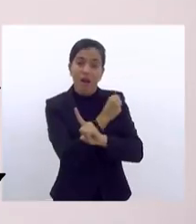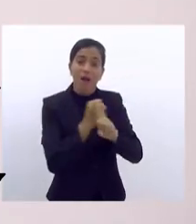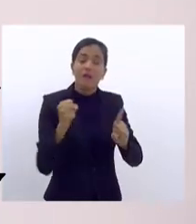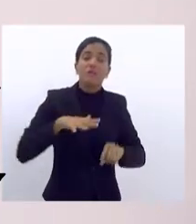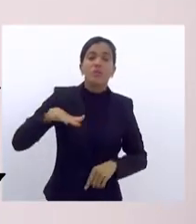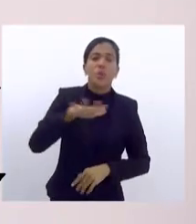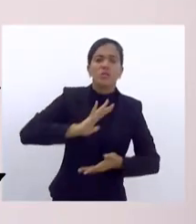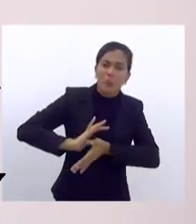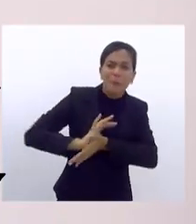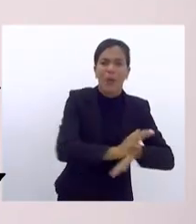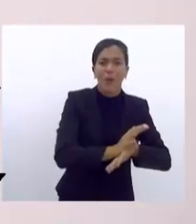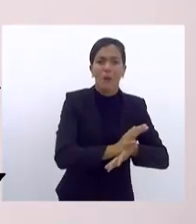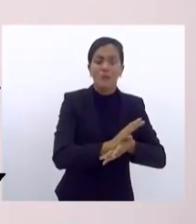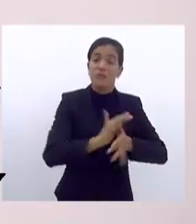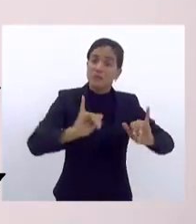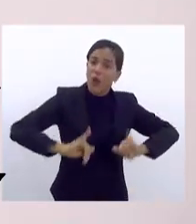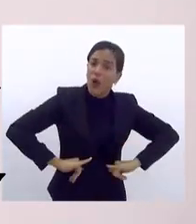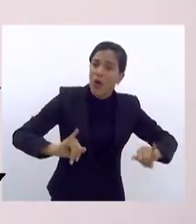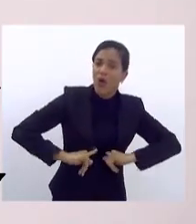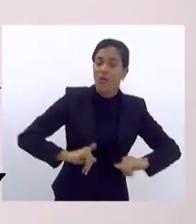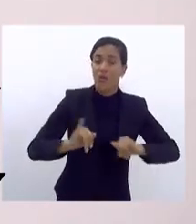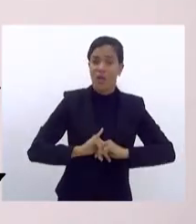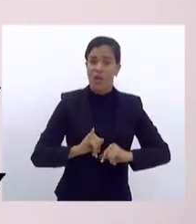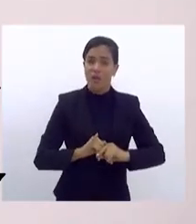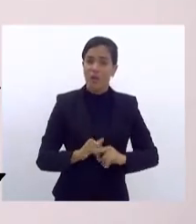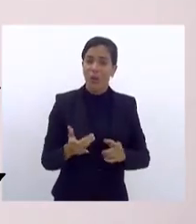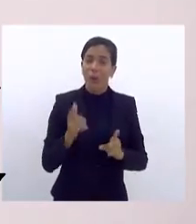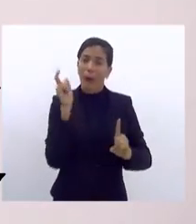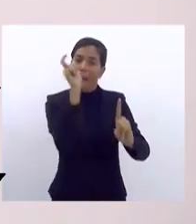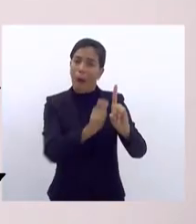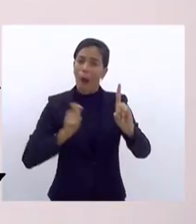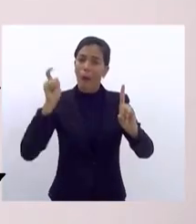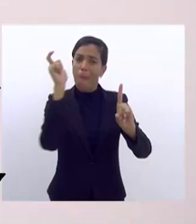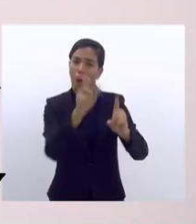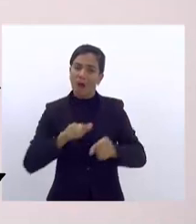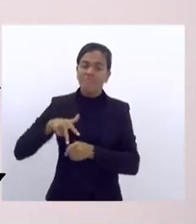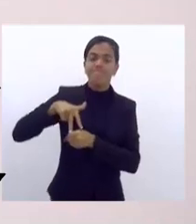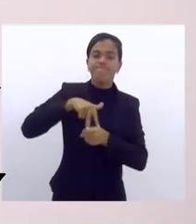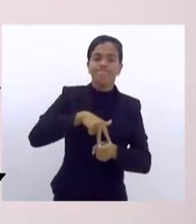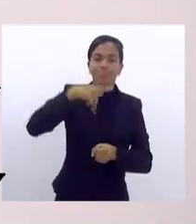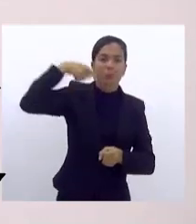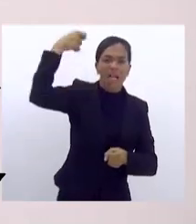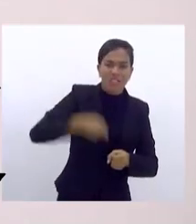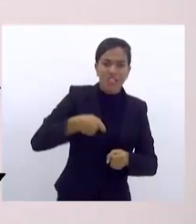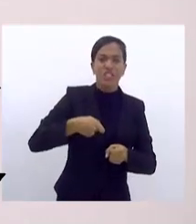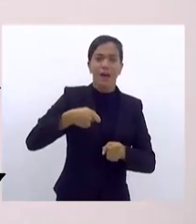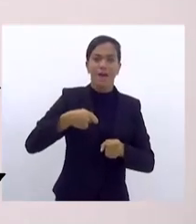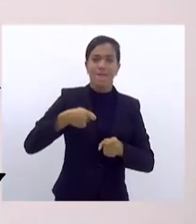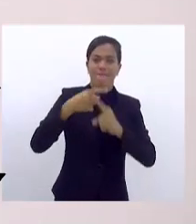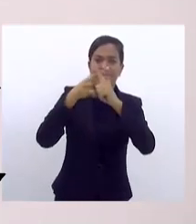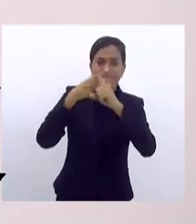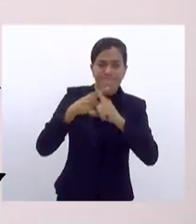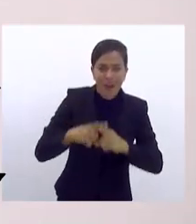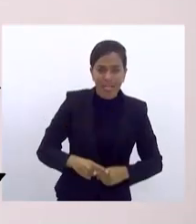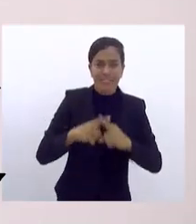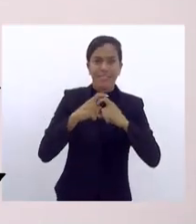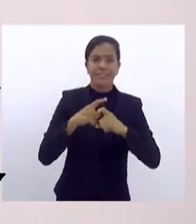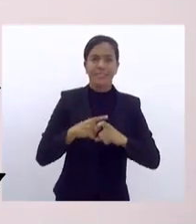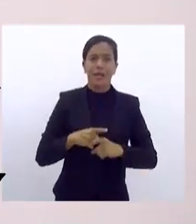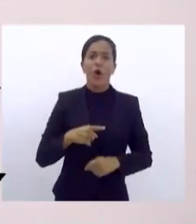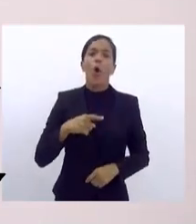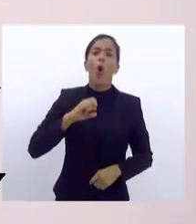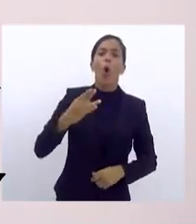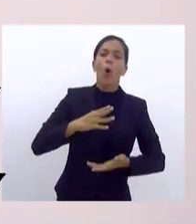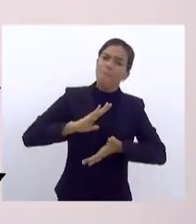de preconceito sofrendo e sendo atingido por qualquer fala misógina qualquer fala fascista qualquer fala de